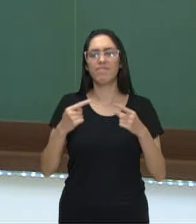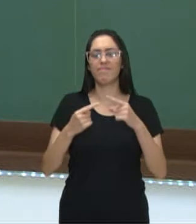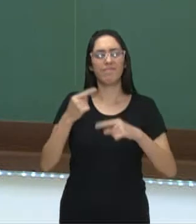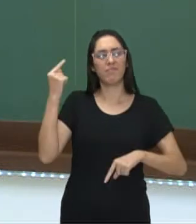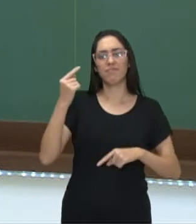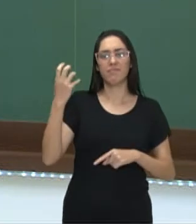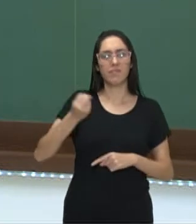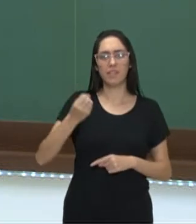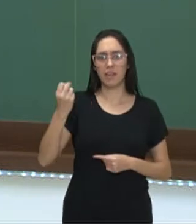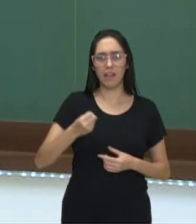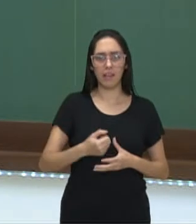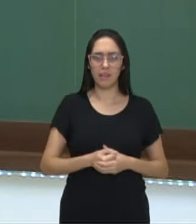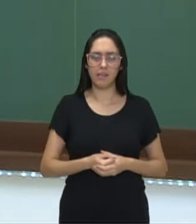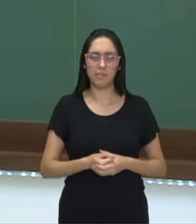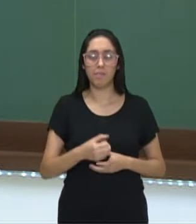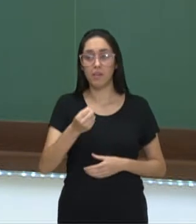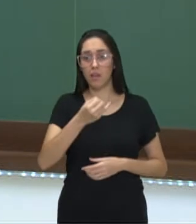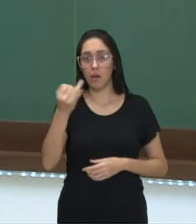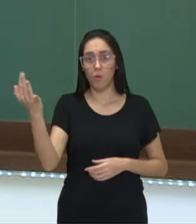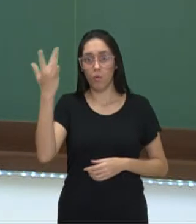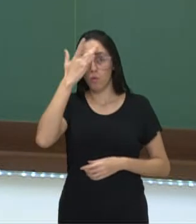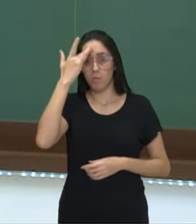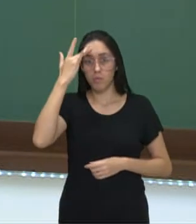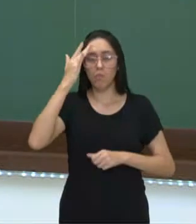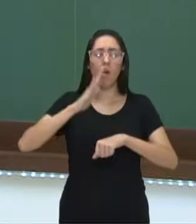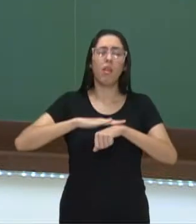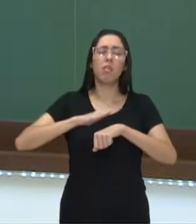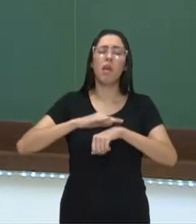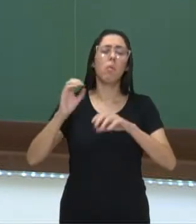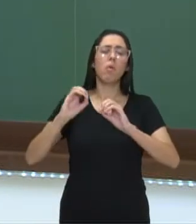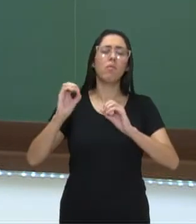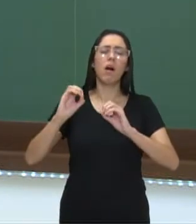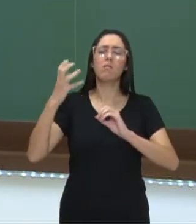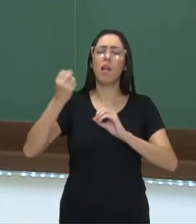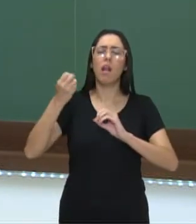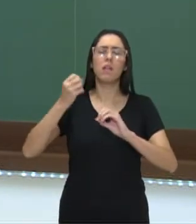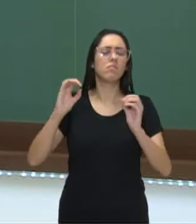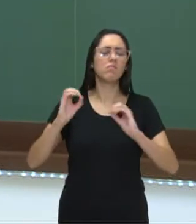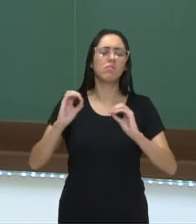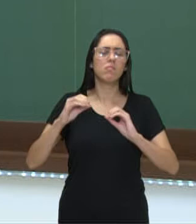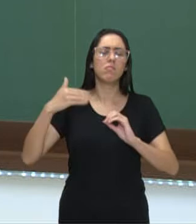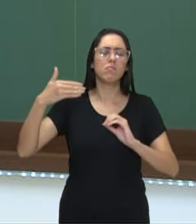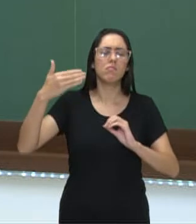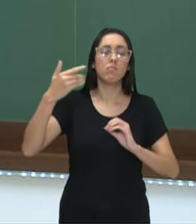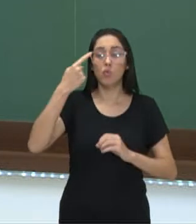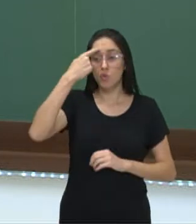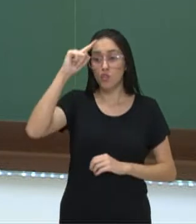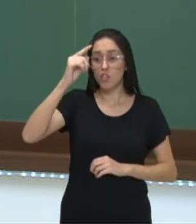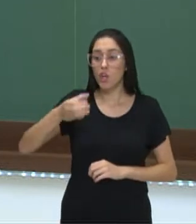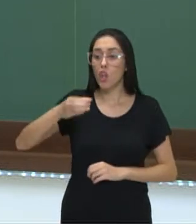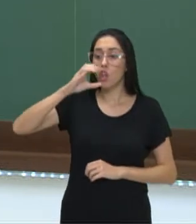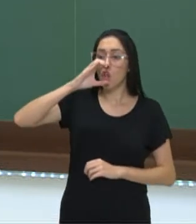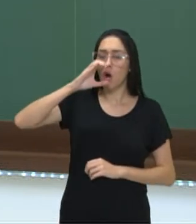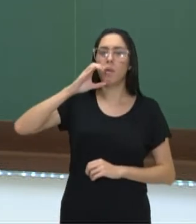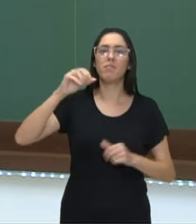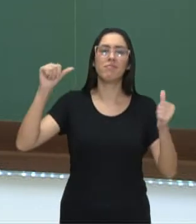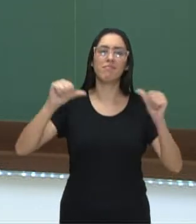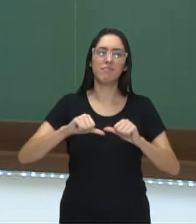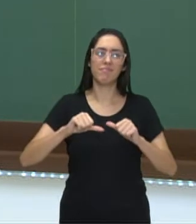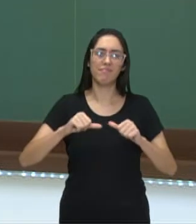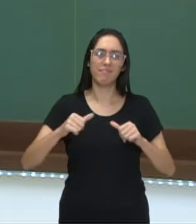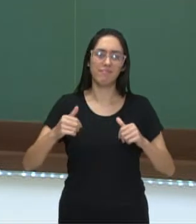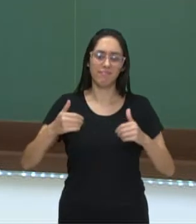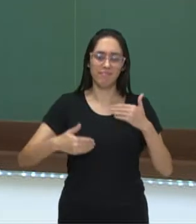tolerância. Algumas pessoas, após muito tempo sem tomar leite, podem também perder a capacidade de produzir essa enzima. Então, essa é aquela que